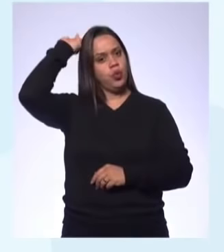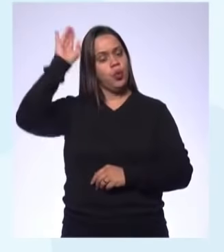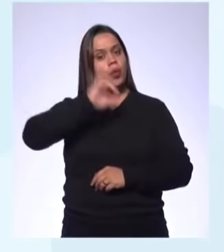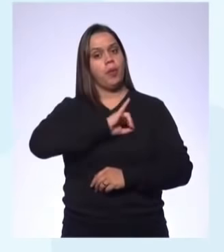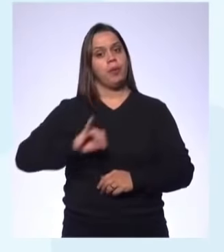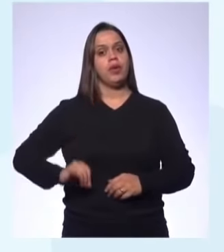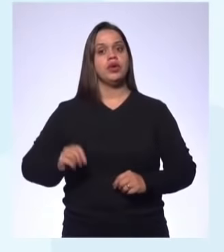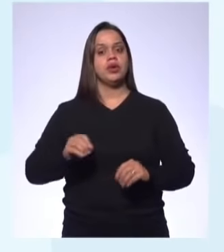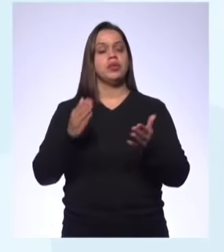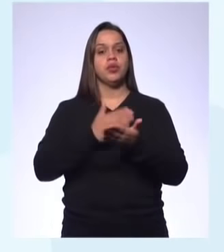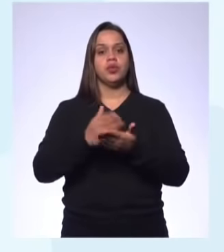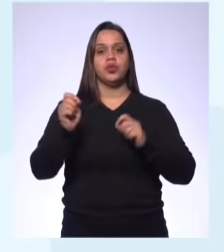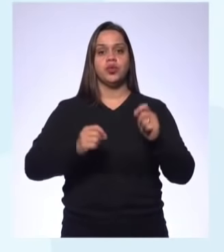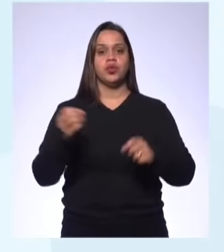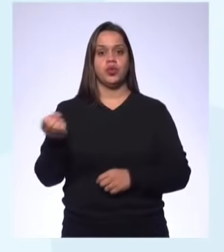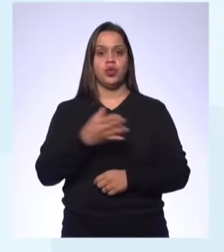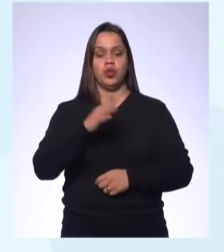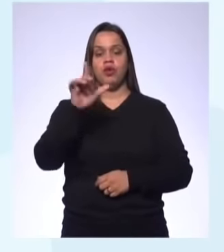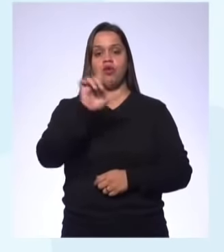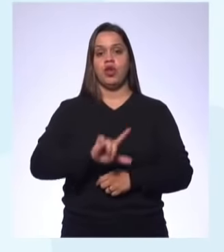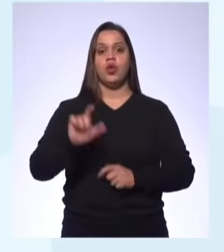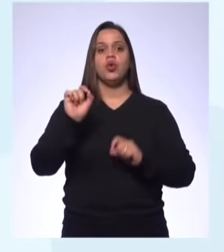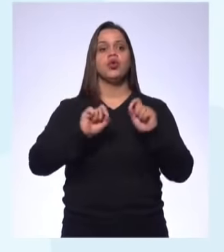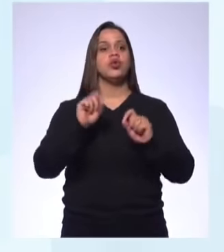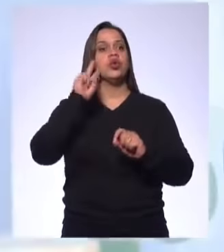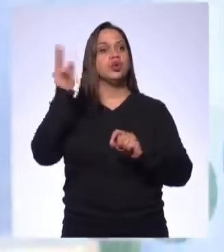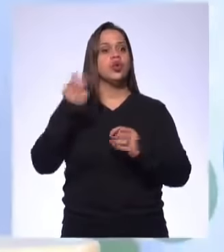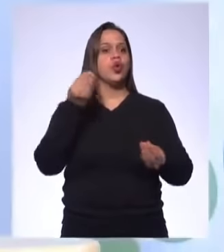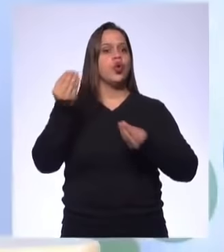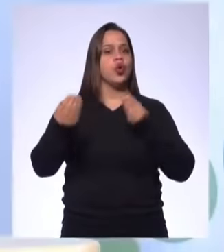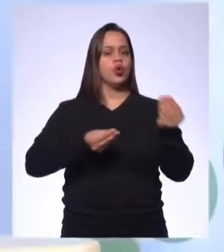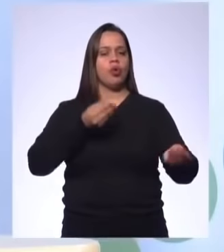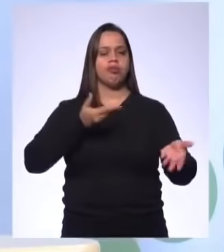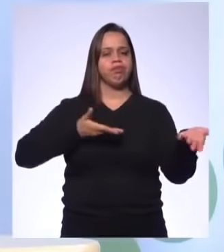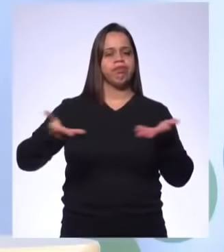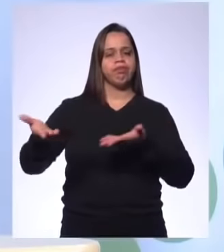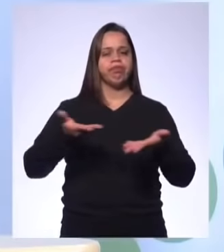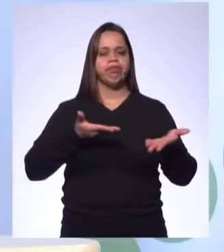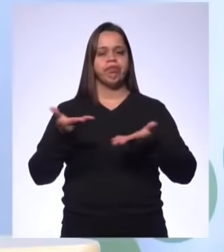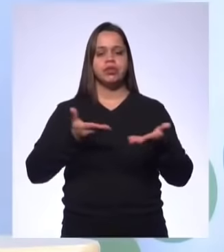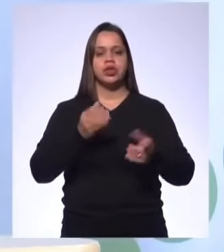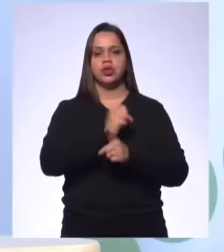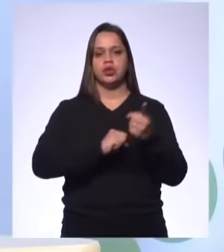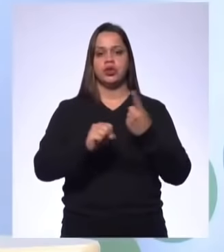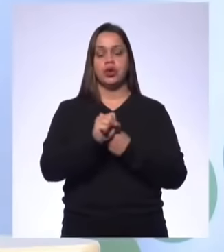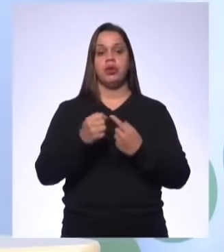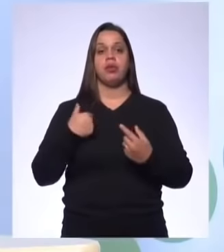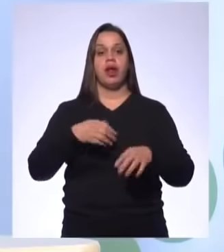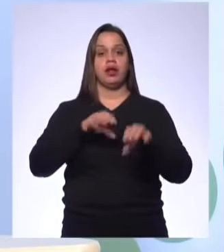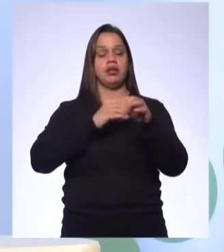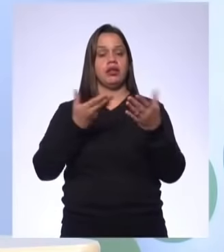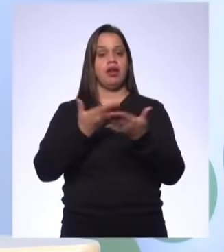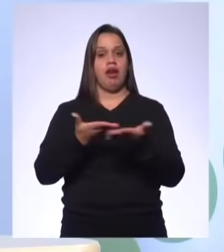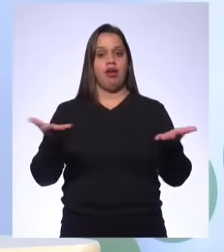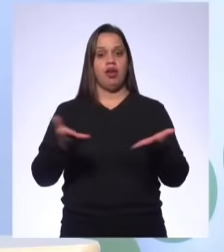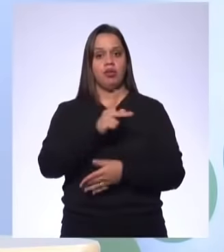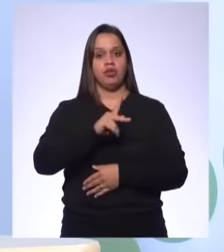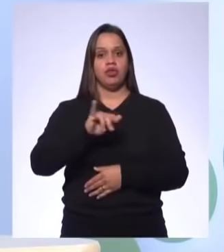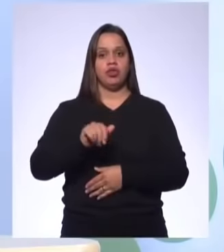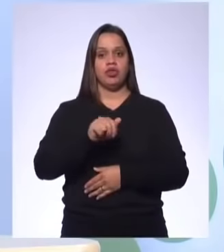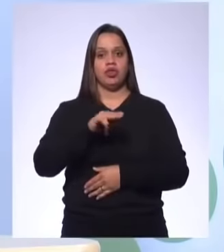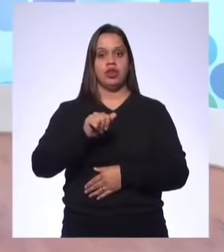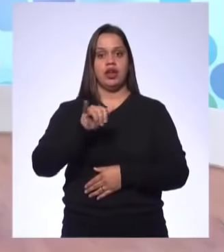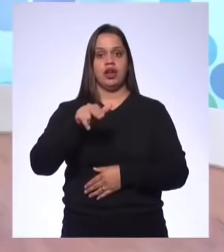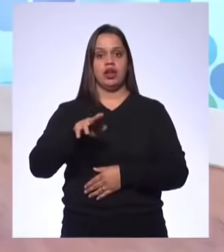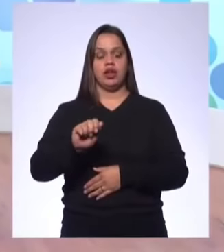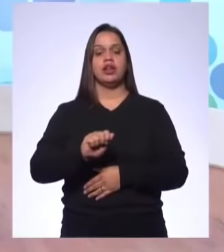de uma nova lógica de articulação social. Para ministrar essa aula, a professora Janaína Jardim já